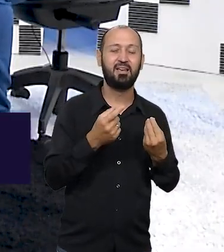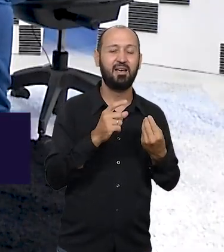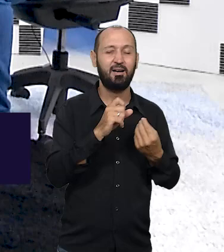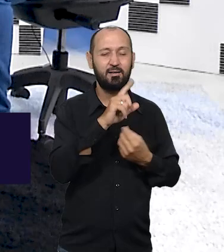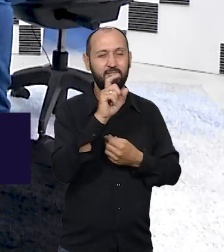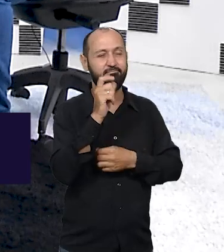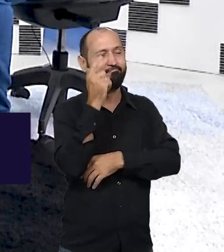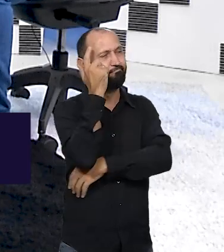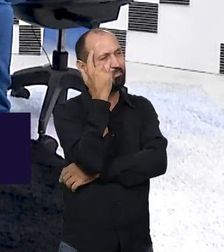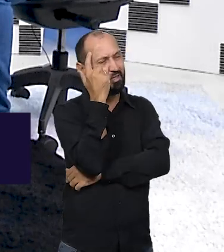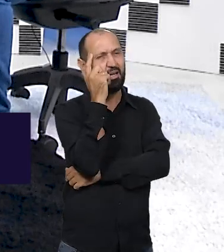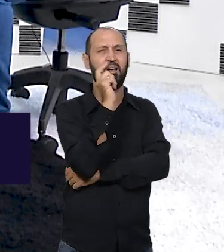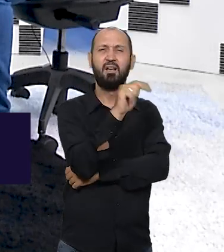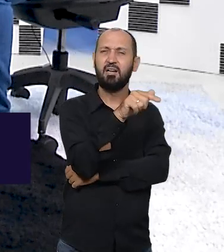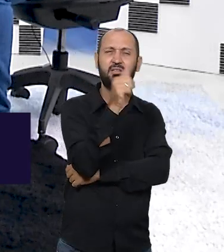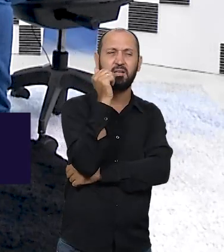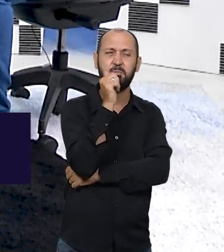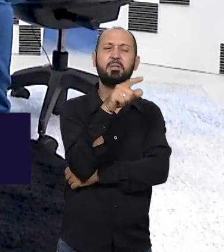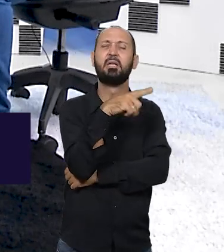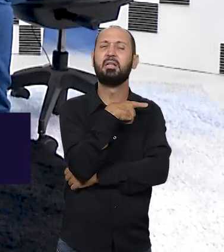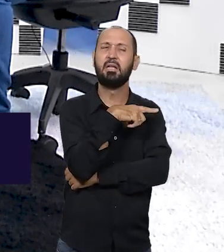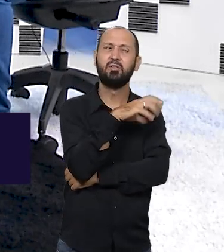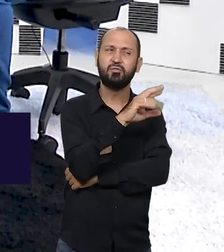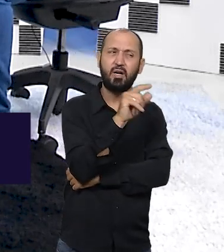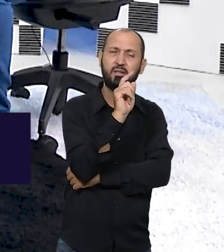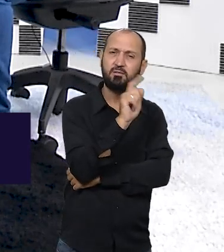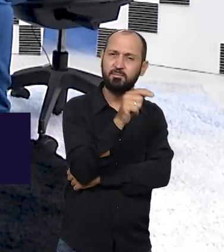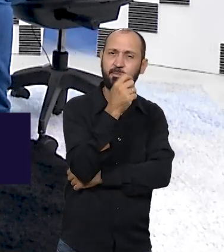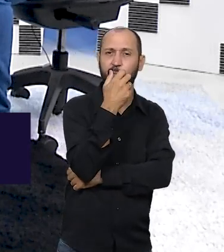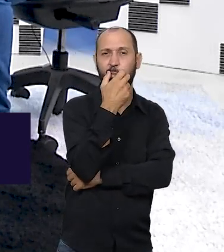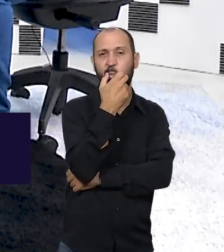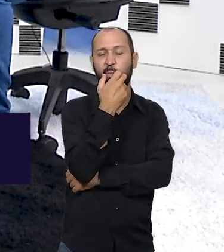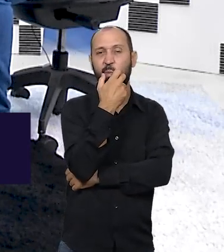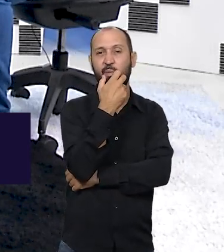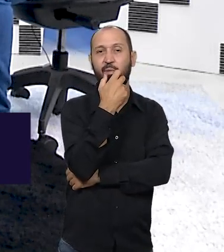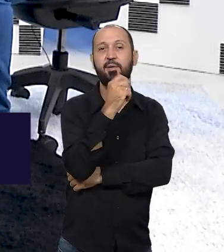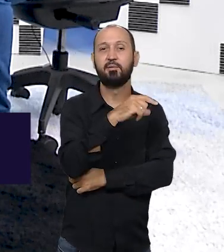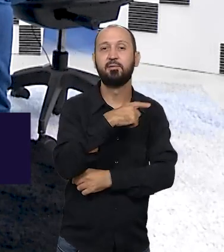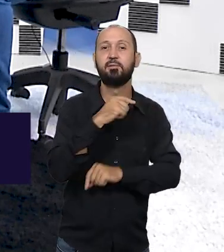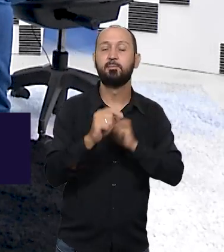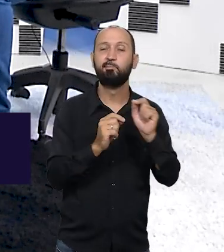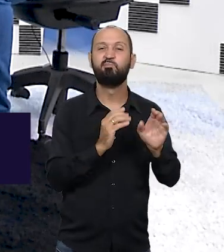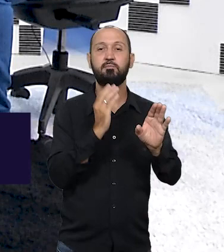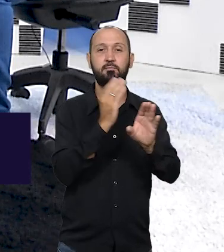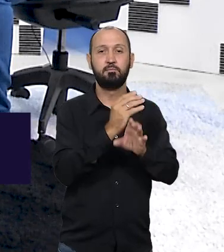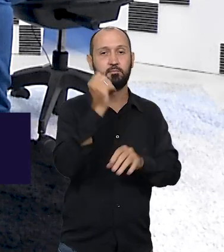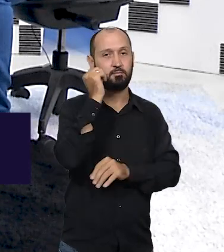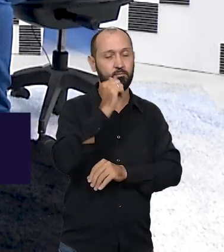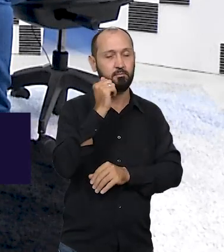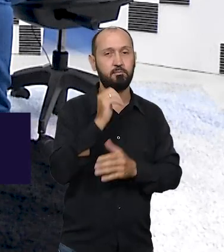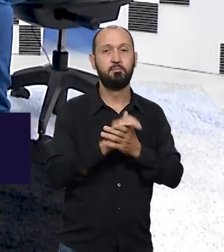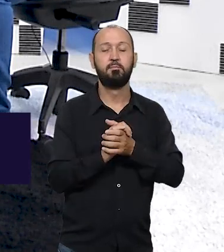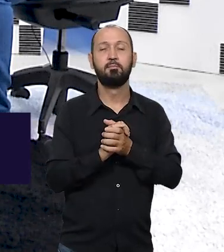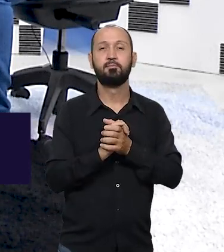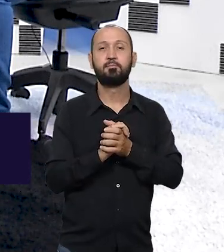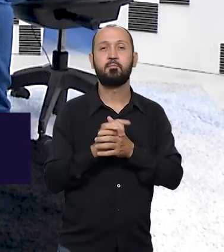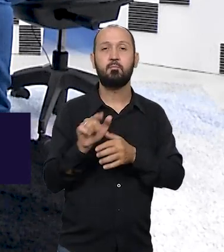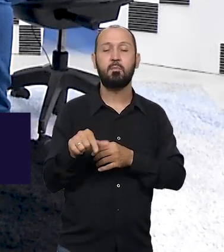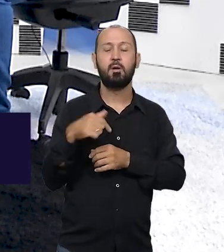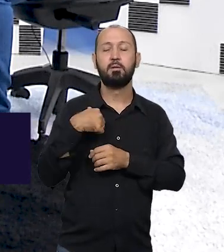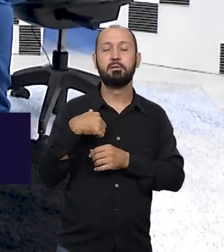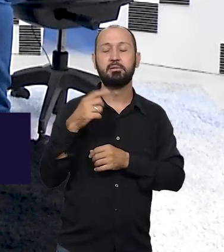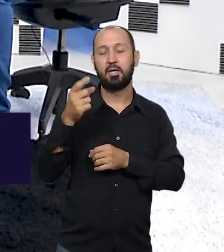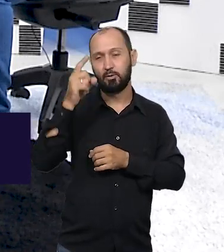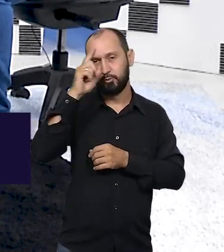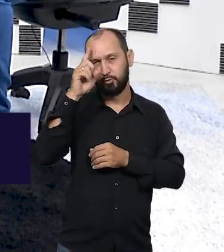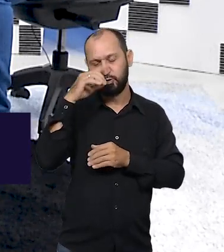menina tem alguma coisa diferente. E aí é onde estão diagnosticando agora as mulheres. No caso da rotina, as crianças com autismo, elas